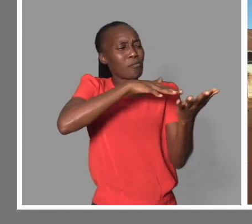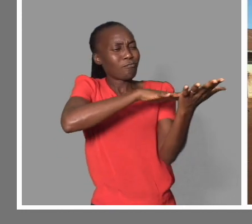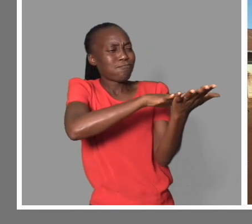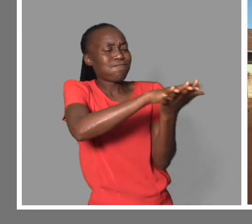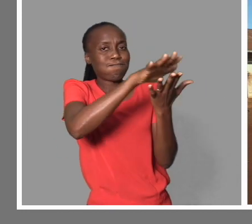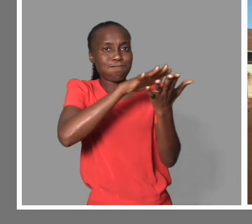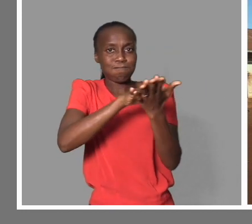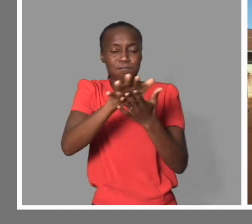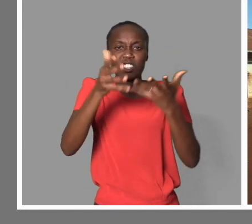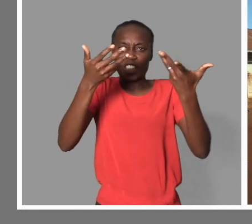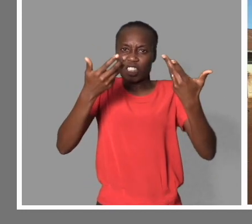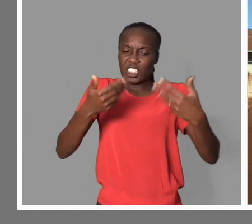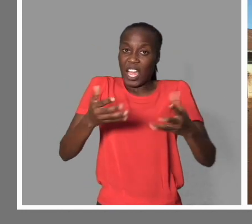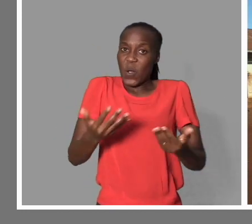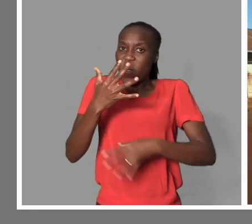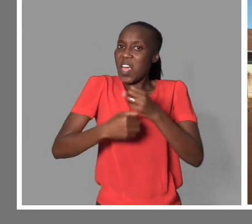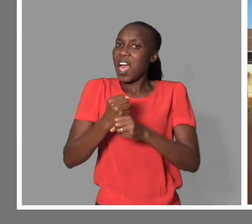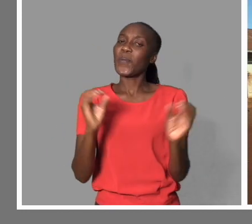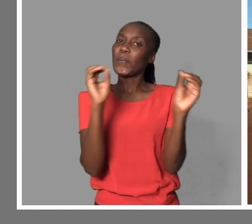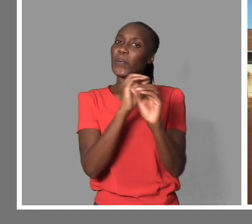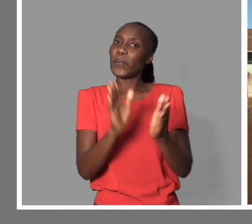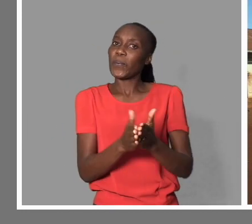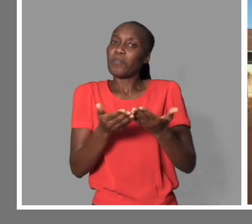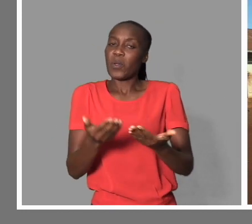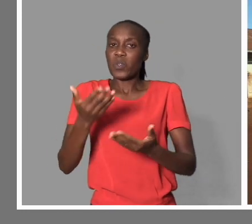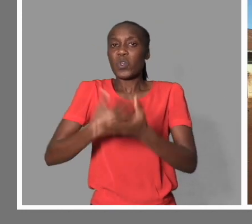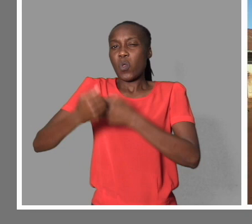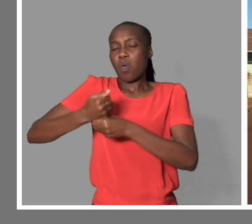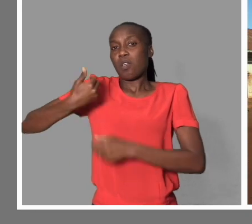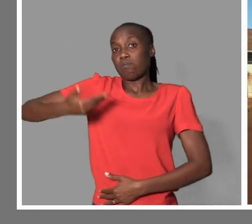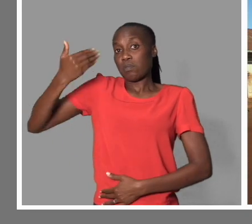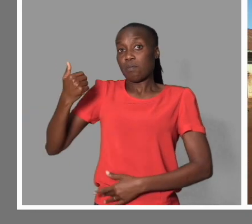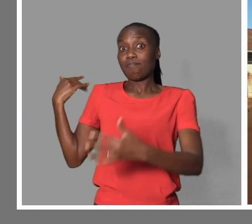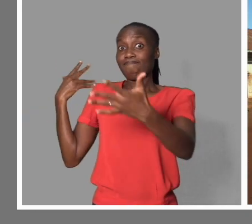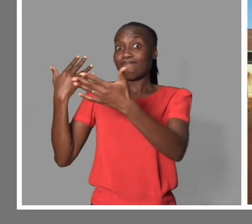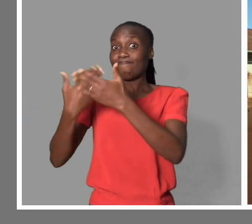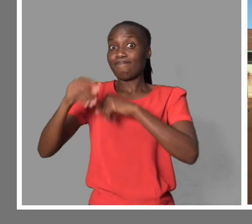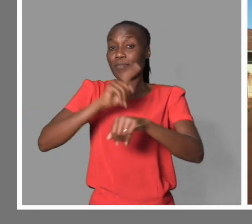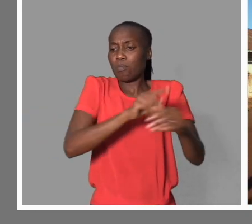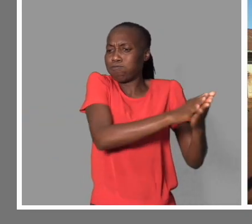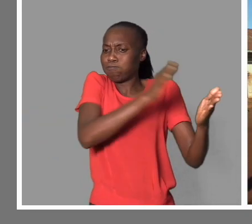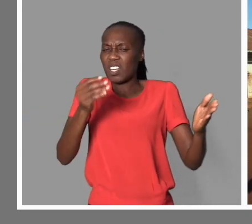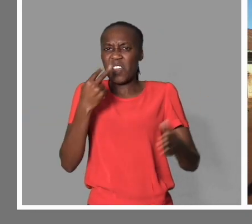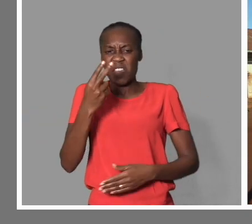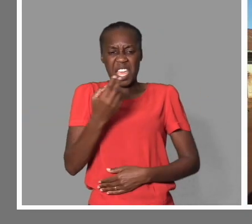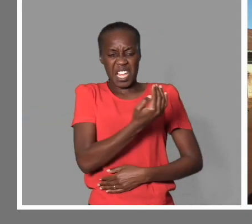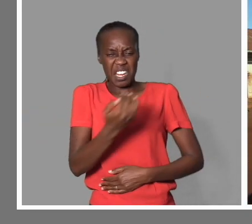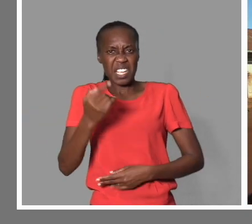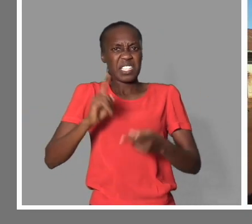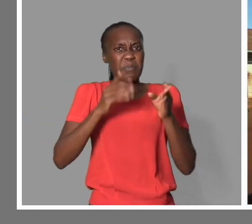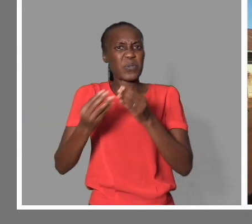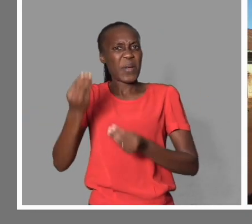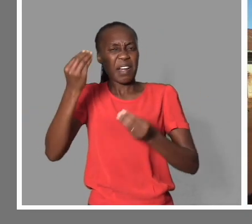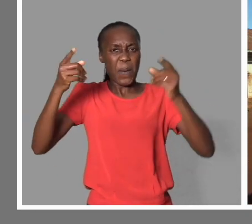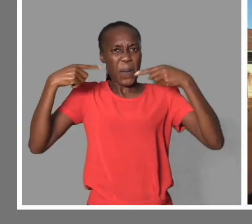Sim. Lá depois vai até as comunidades. Está sendo feito. Este ano, infelizmente, não tivemos. Tivemos nos anos anteriores. Porque durante muito tempo